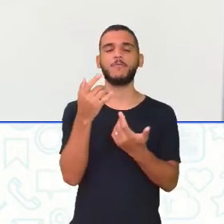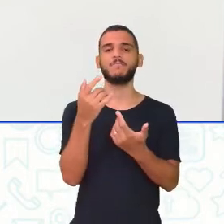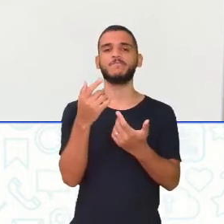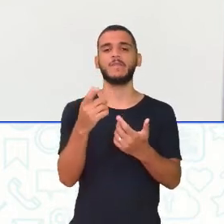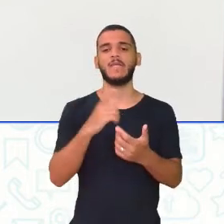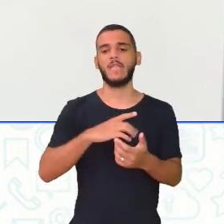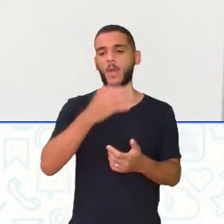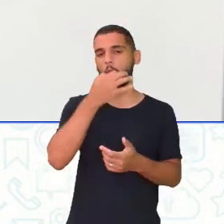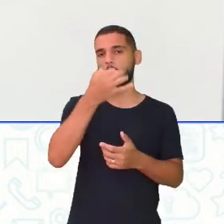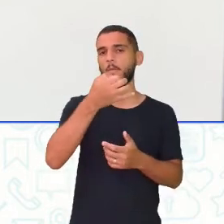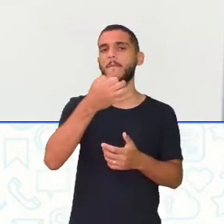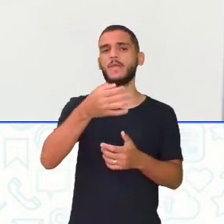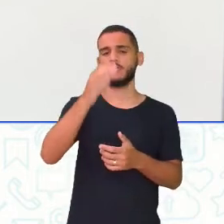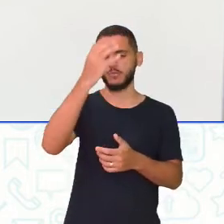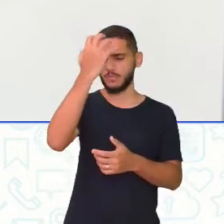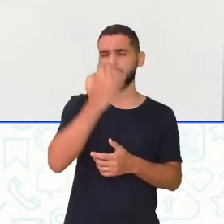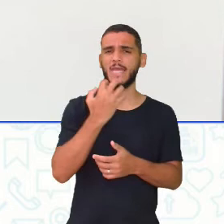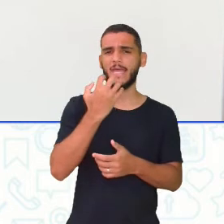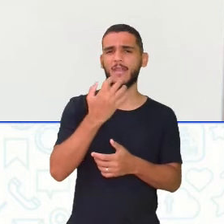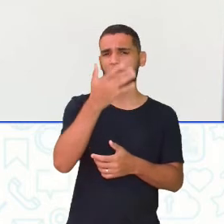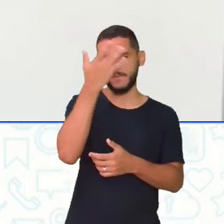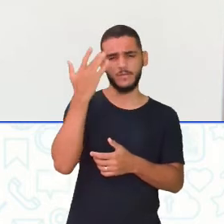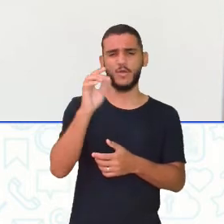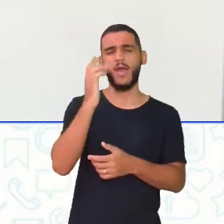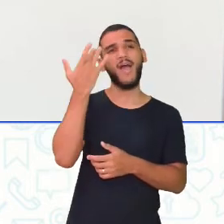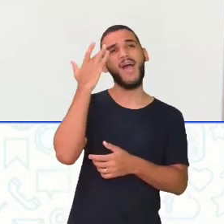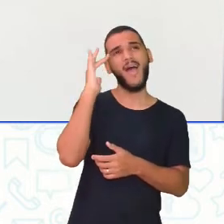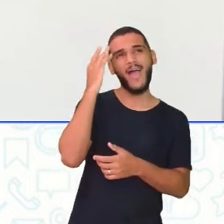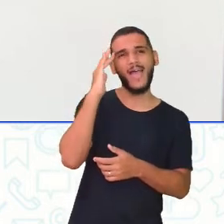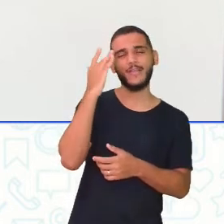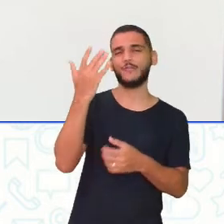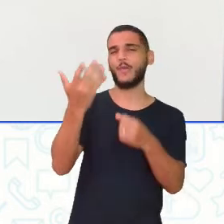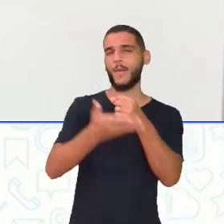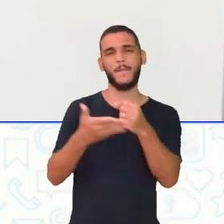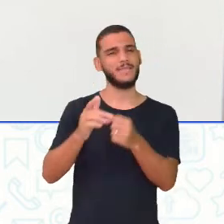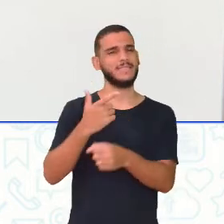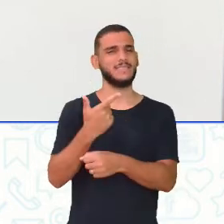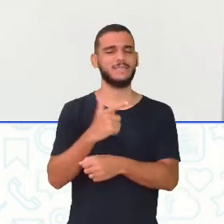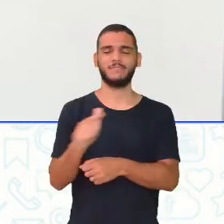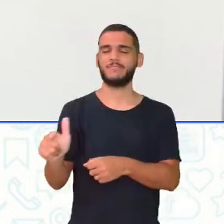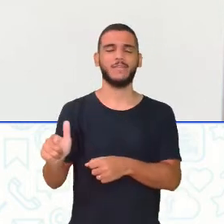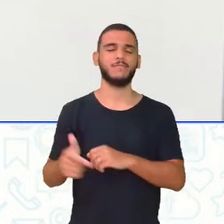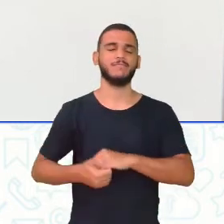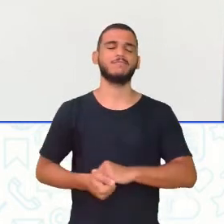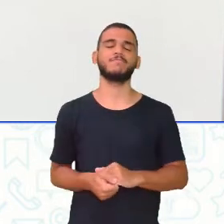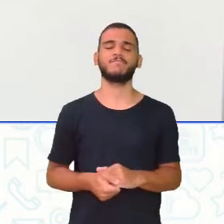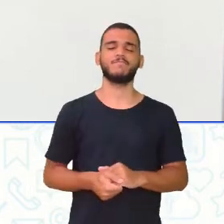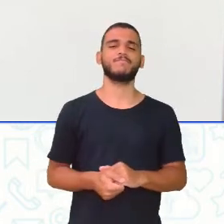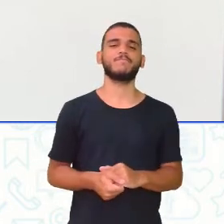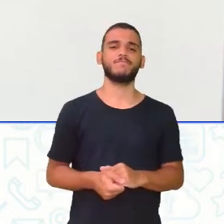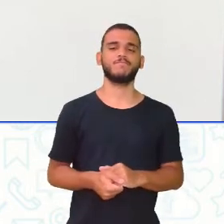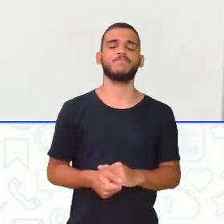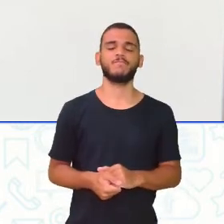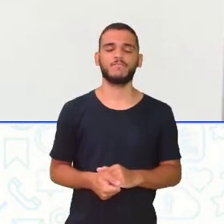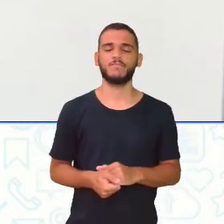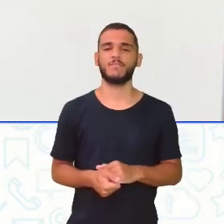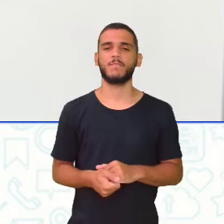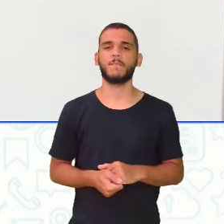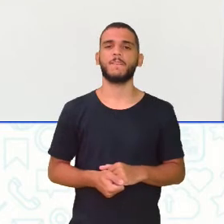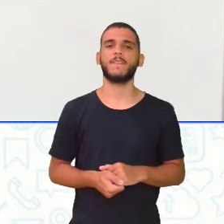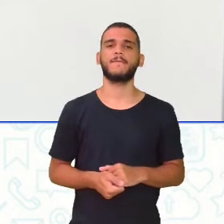A gente vai precisar também fazer estudos por trás para poder, com outros argumentos, contradizer a outra